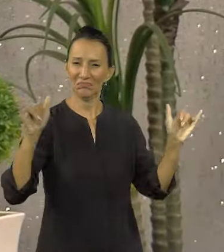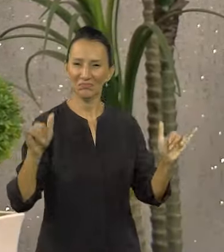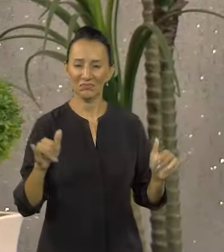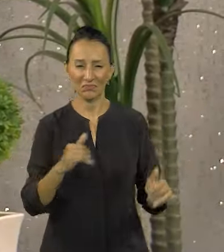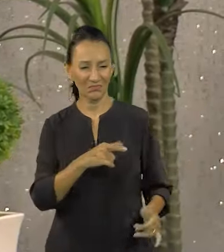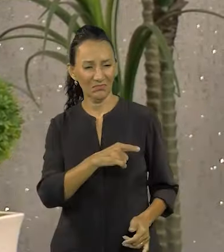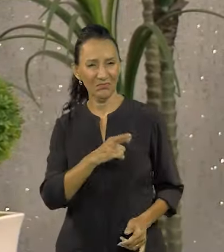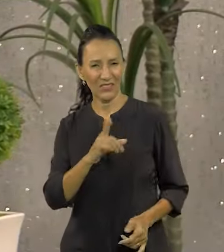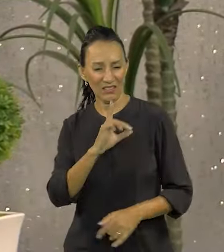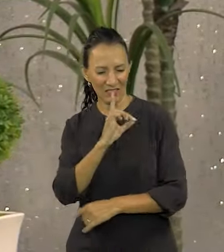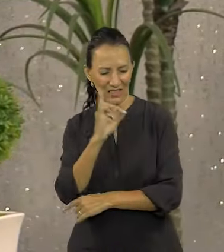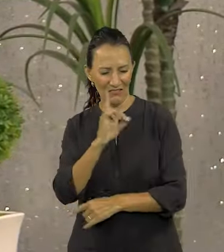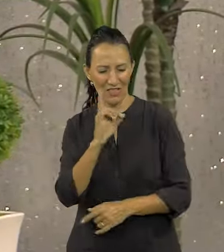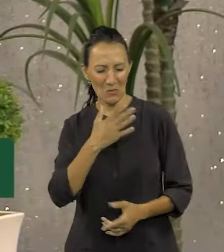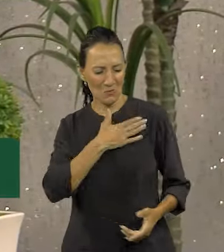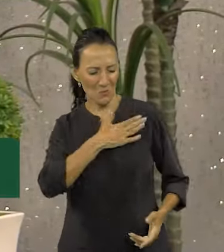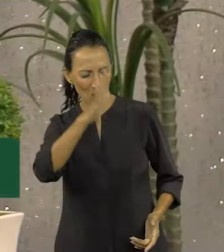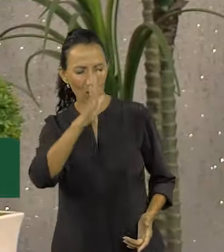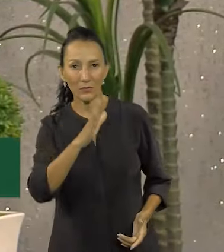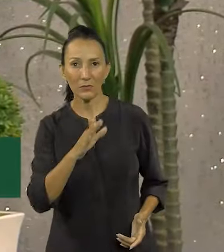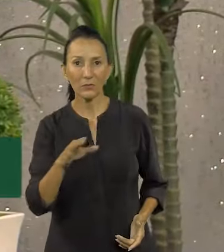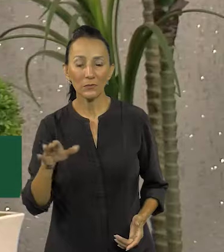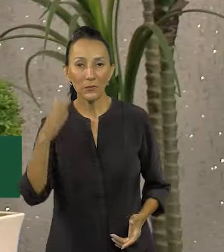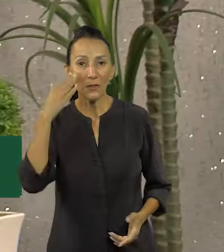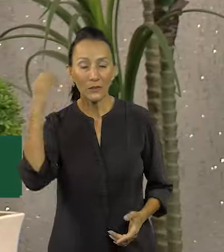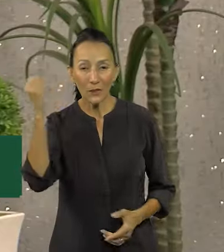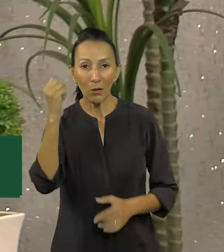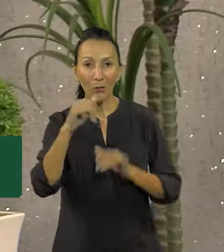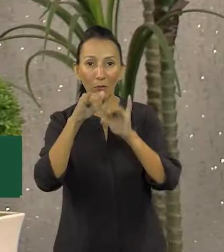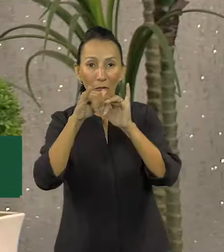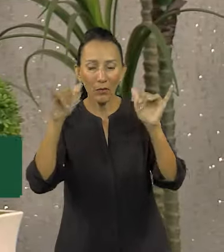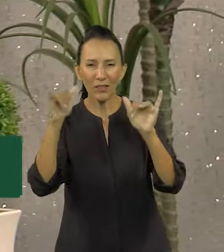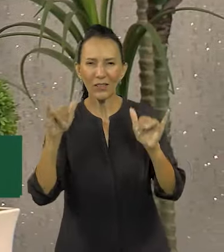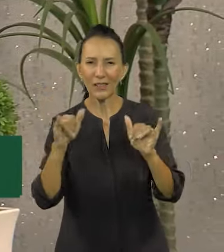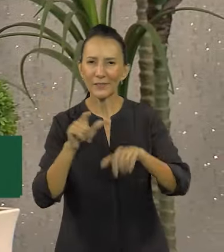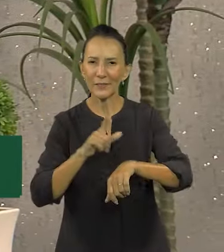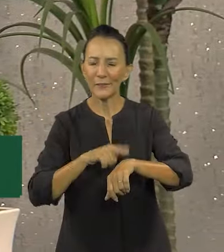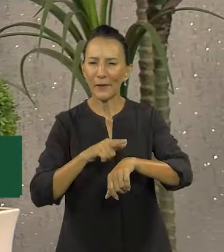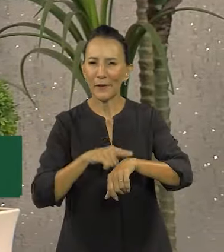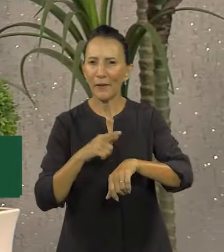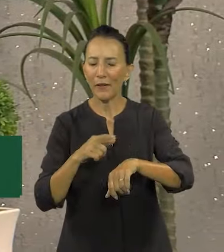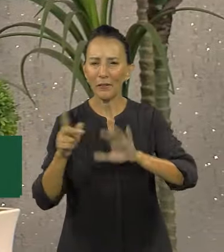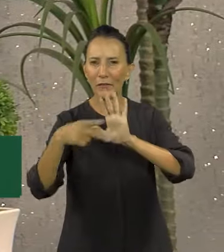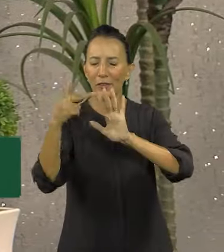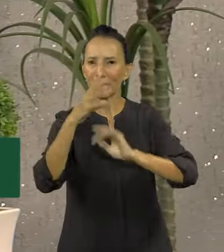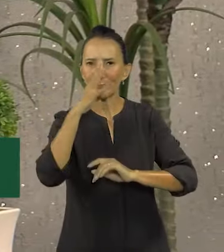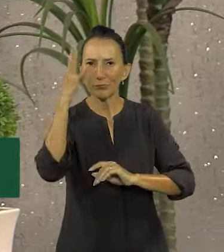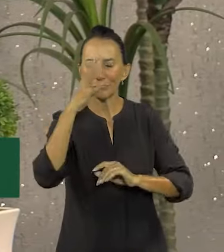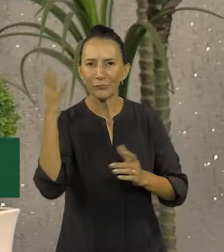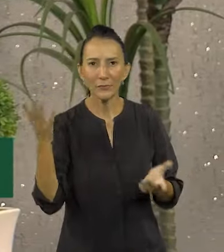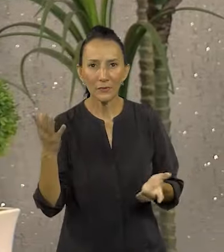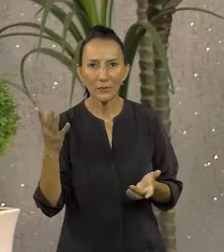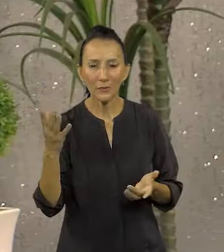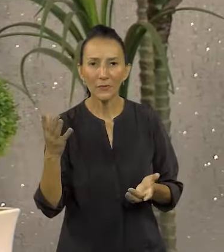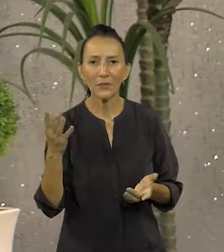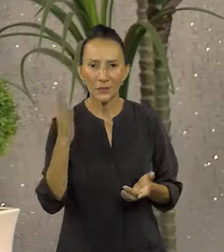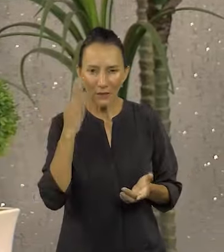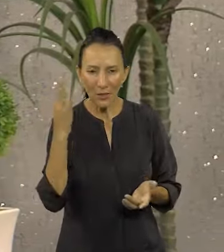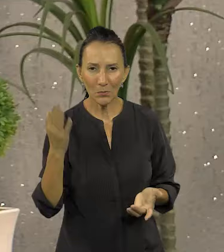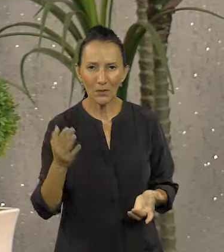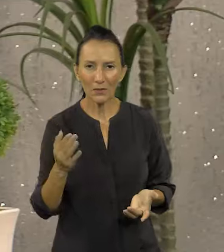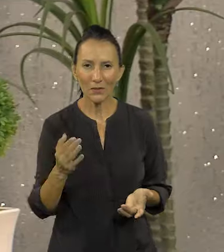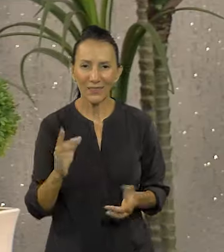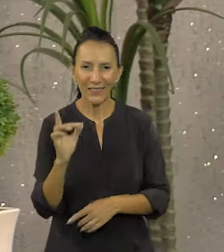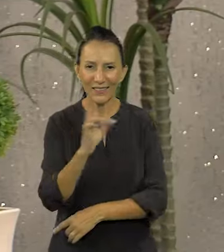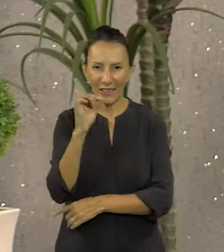inimigo de Davi é muito comum isso na precipitação você amar alguém e aquela